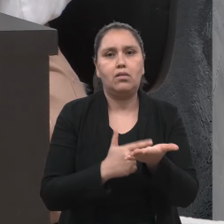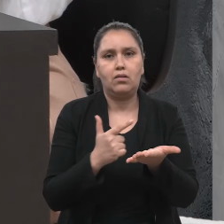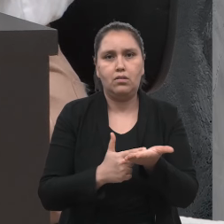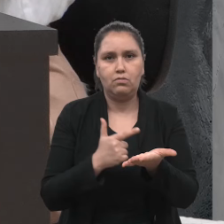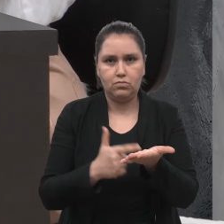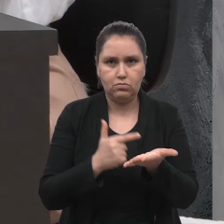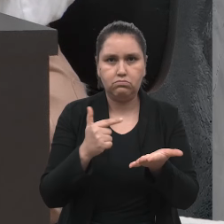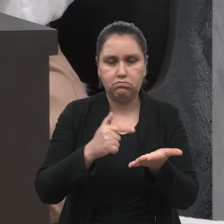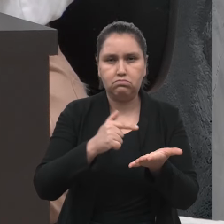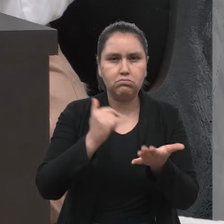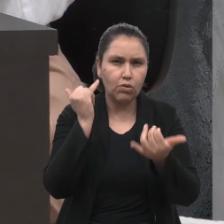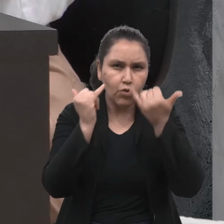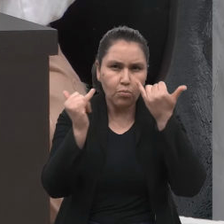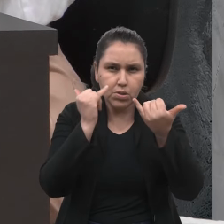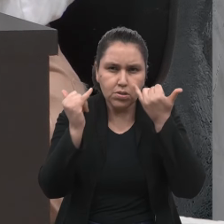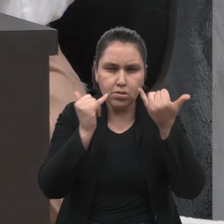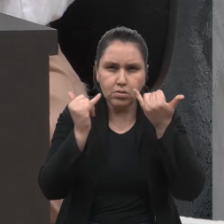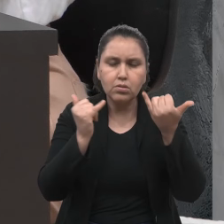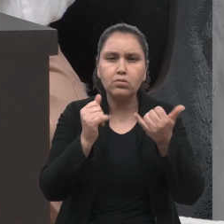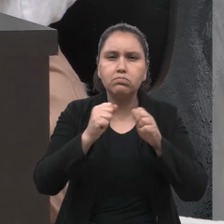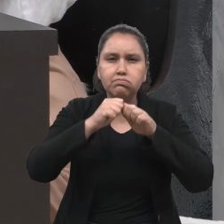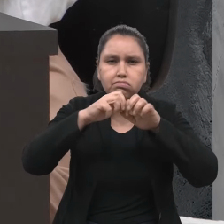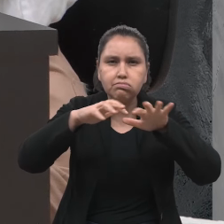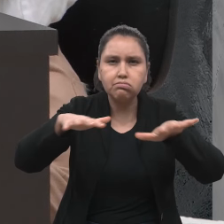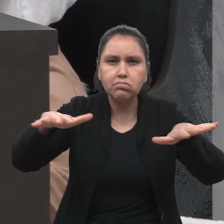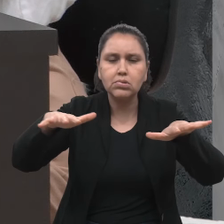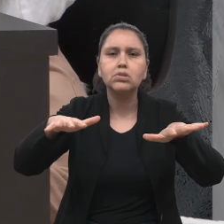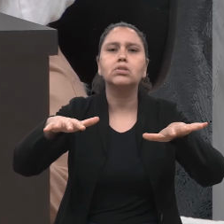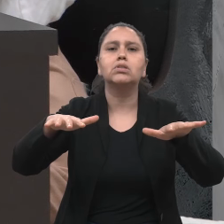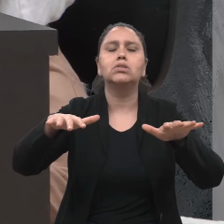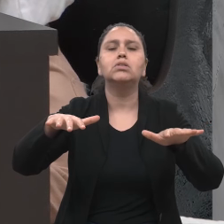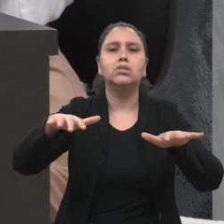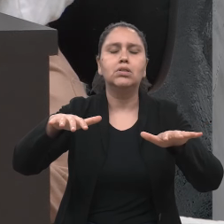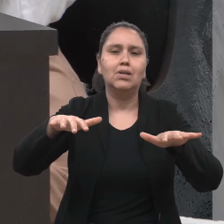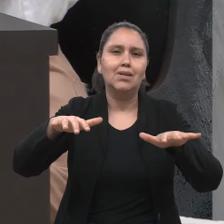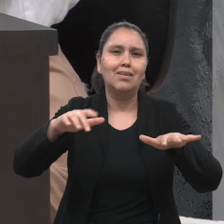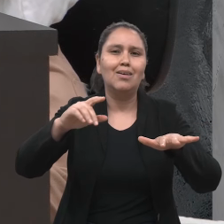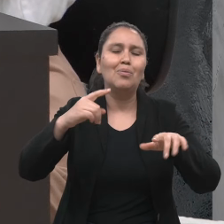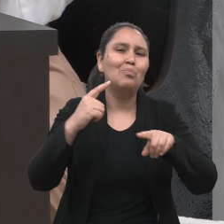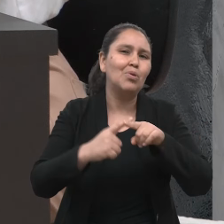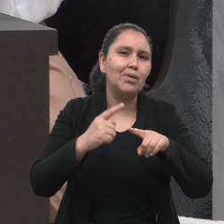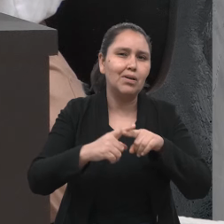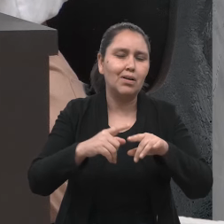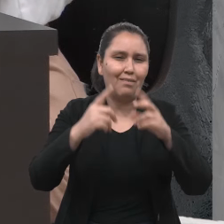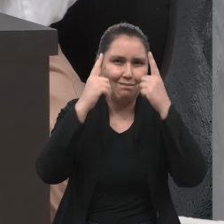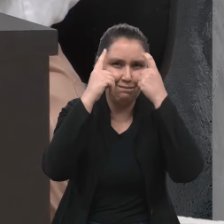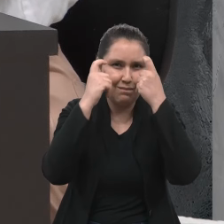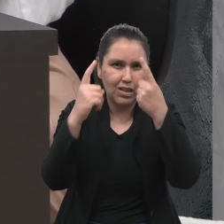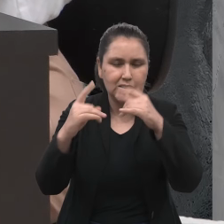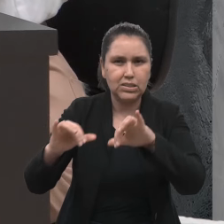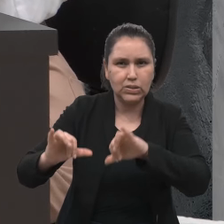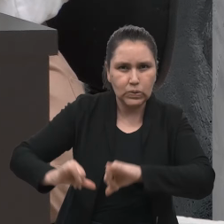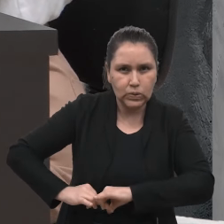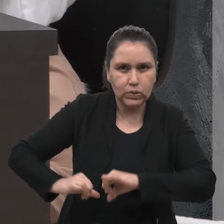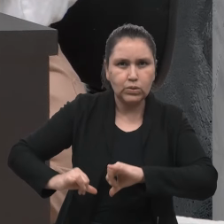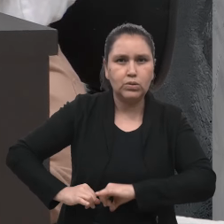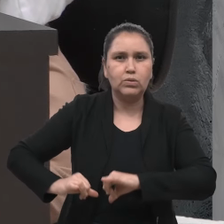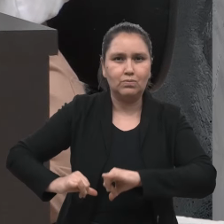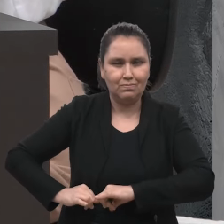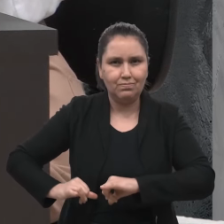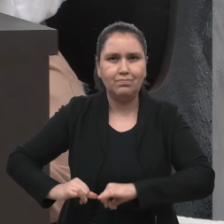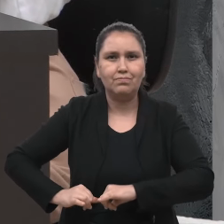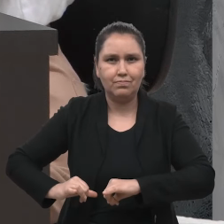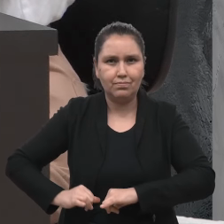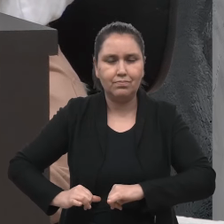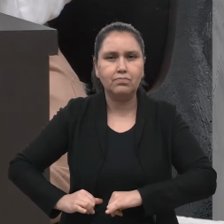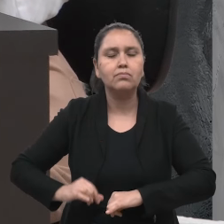tornar público o quanto a violência ela é sofrida para quem a vive, né? Então acho que isso é o mais